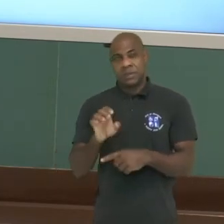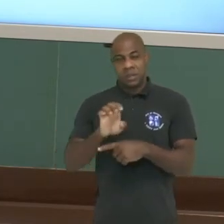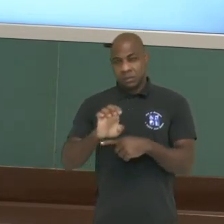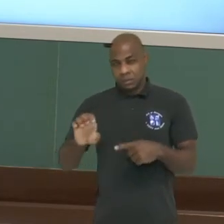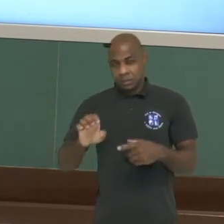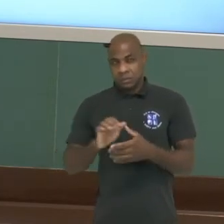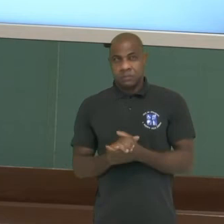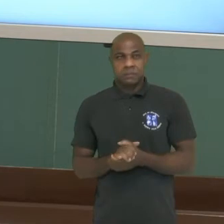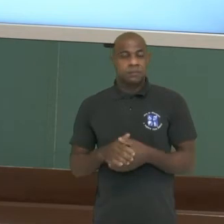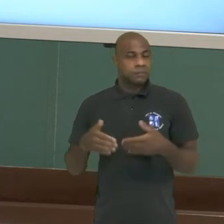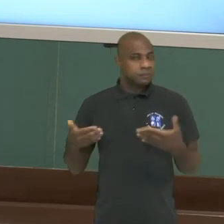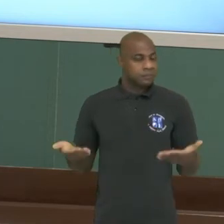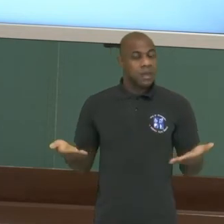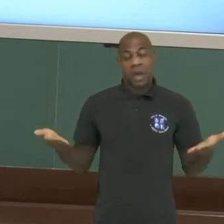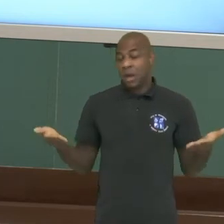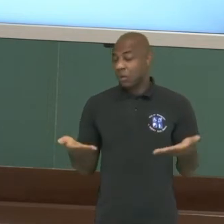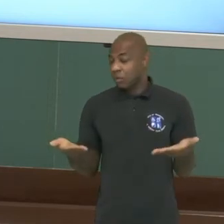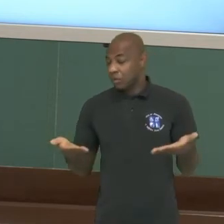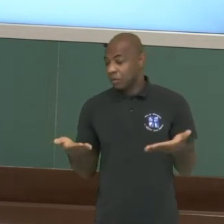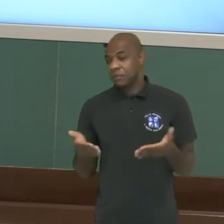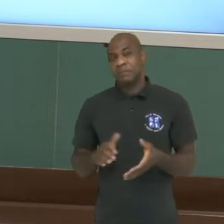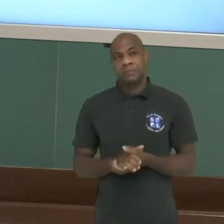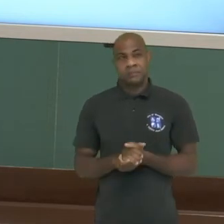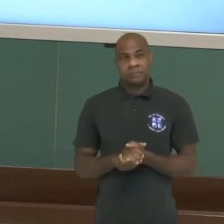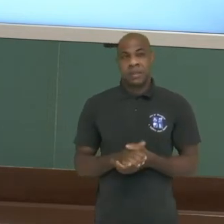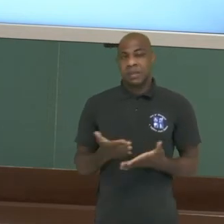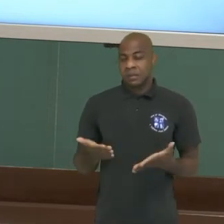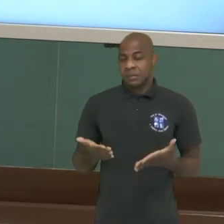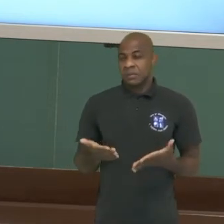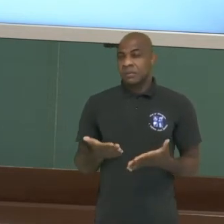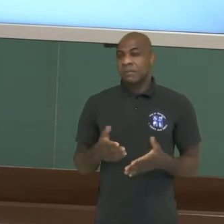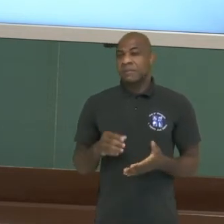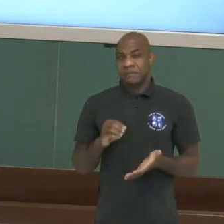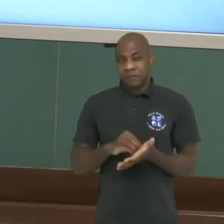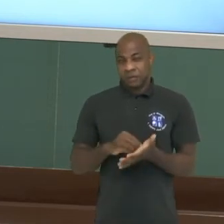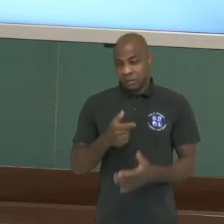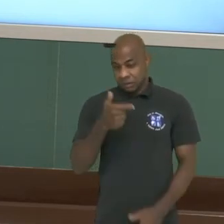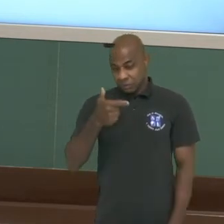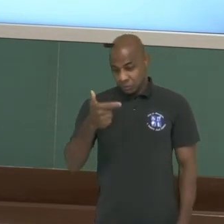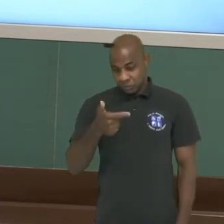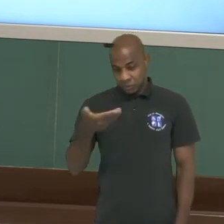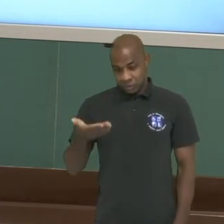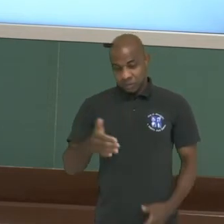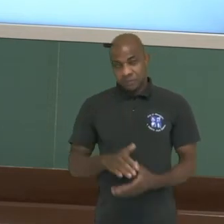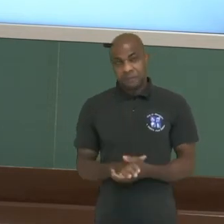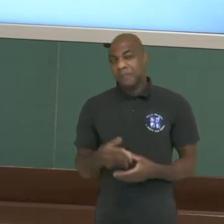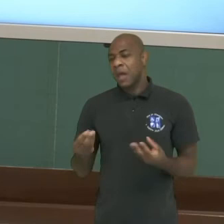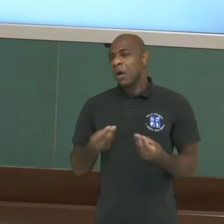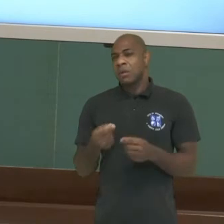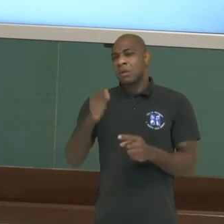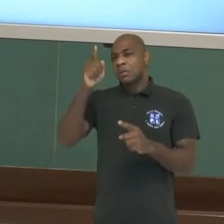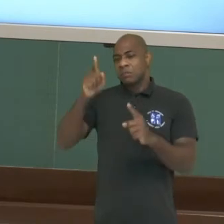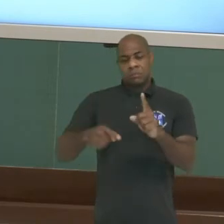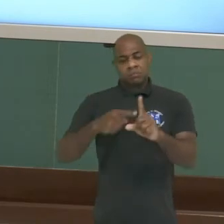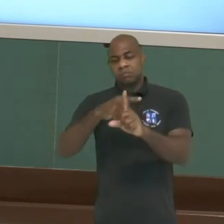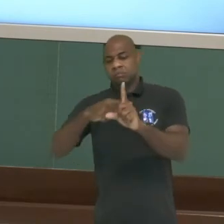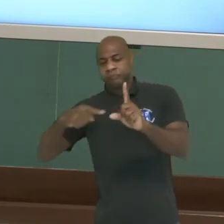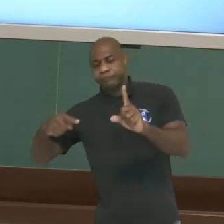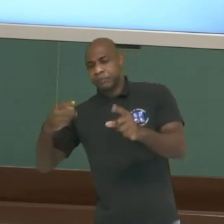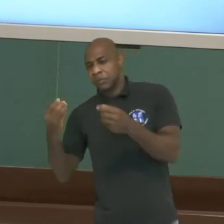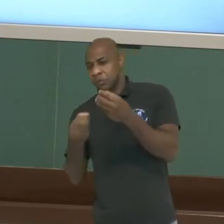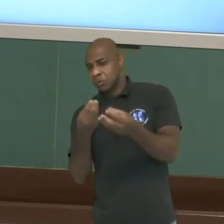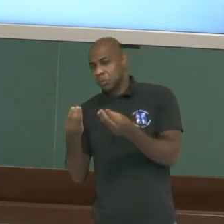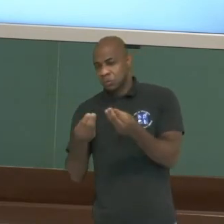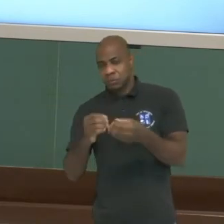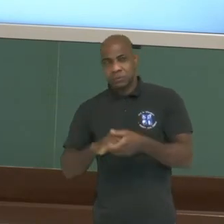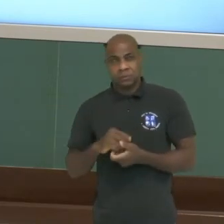desta reta. Agora, a segunda parte do problema, ele perguntava onde ele cruzava com o eixo das abscissas e o eixo